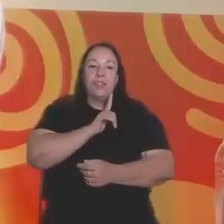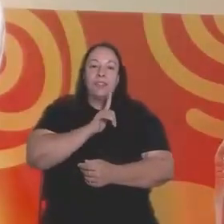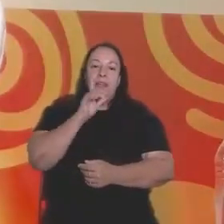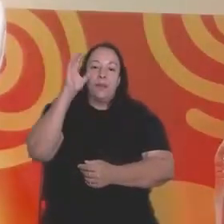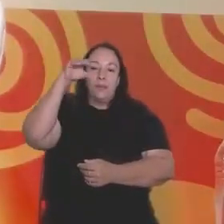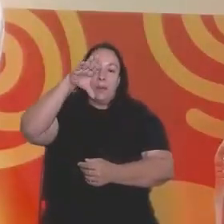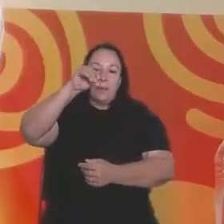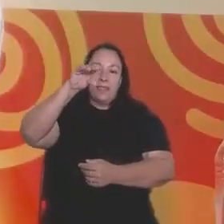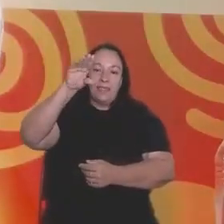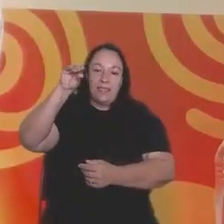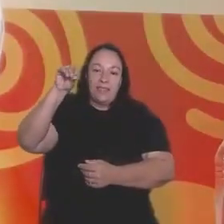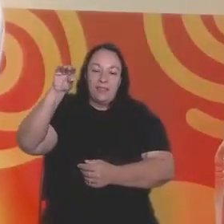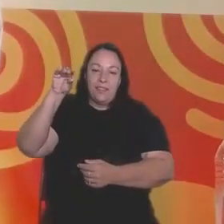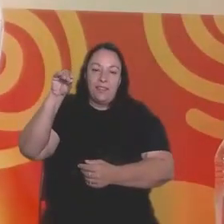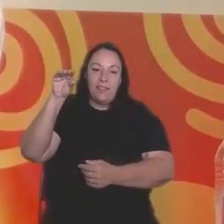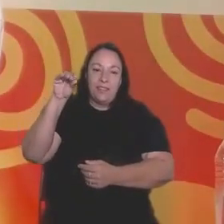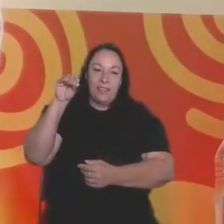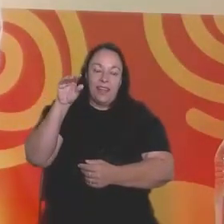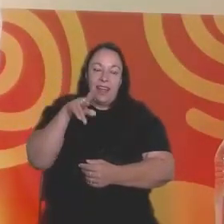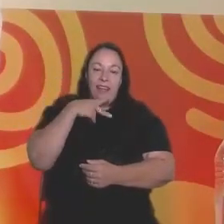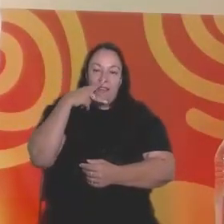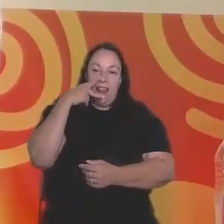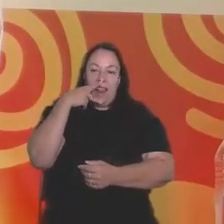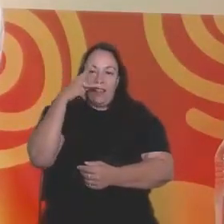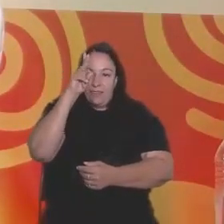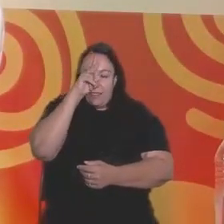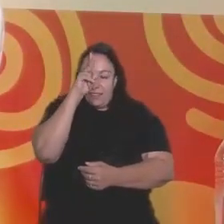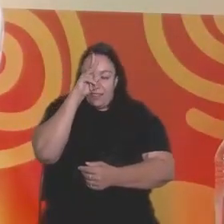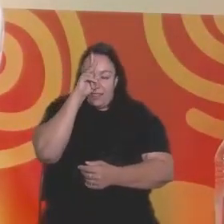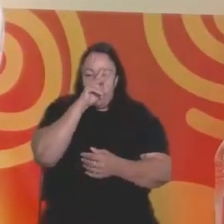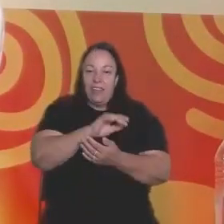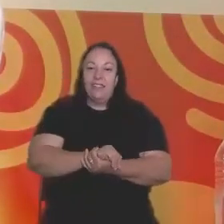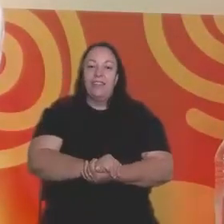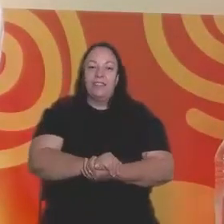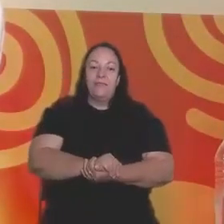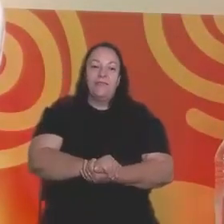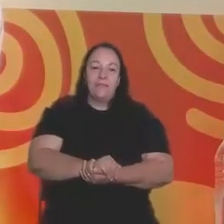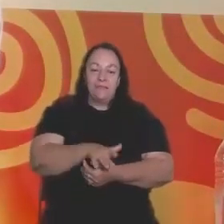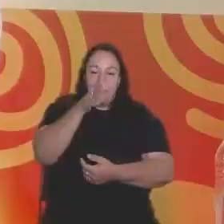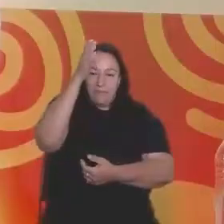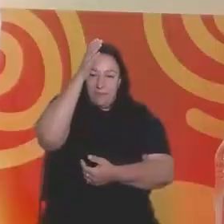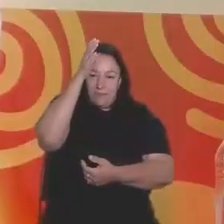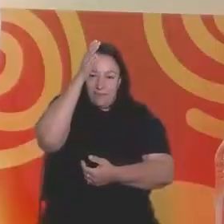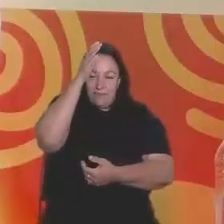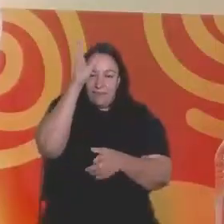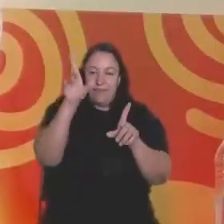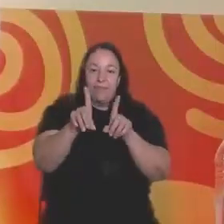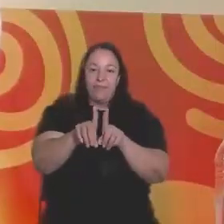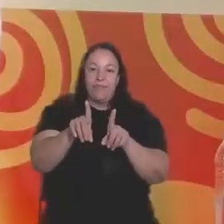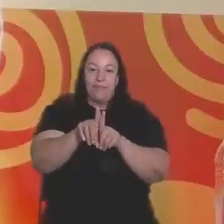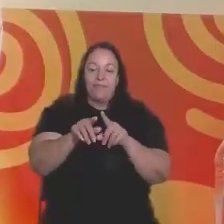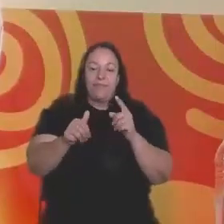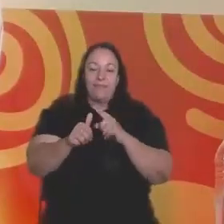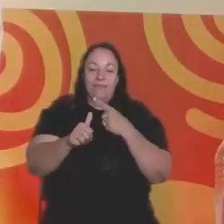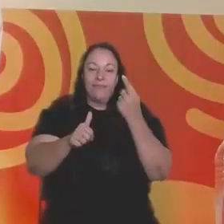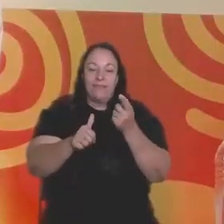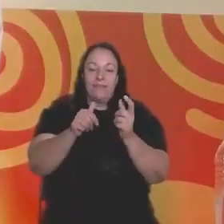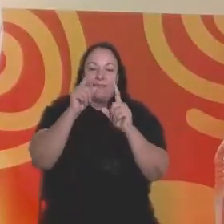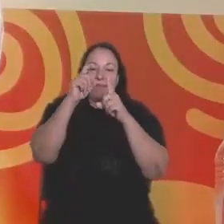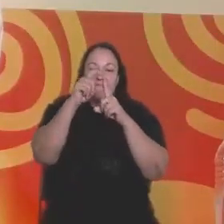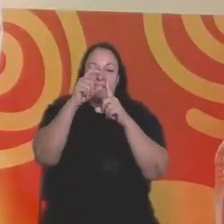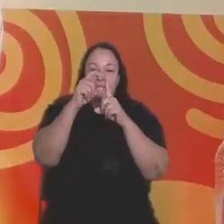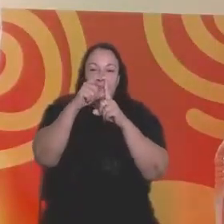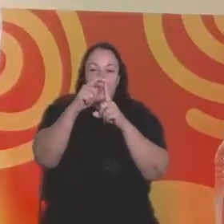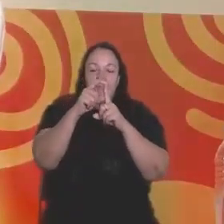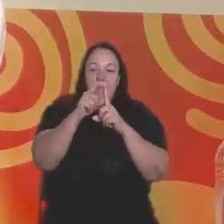fantoche que ela preparava, né, mãe? Contadora de história daquelas, tia Vanildo também. Tá aí, a primeira relação com as palavras surge